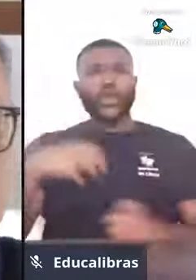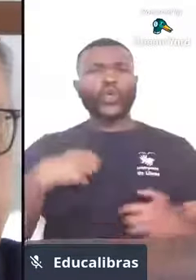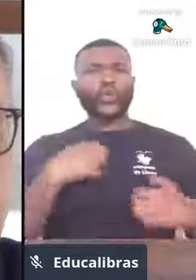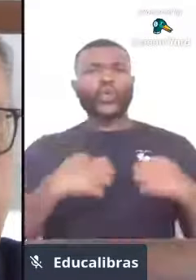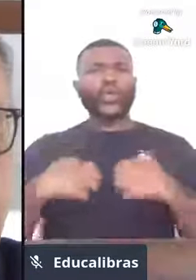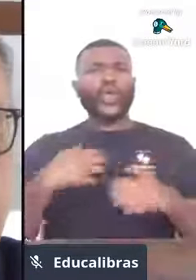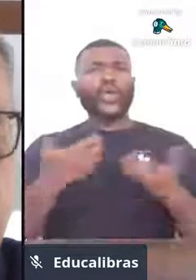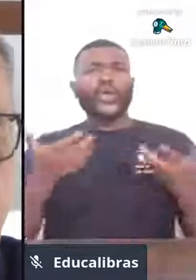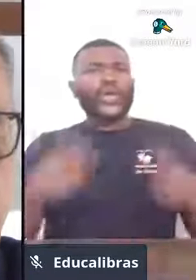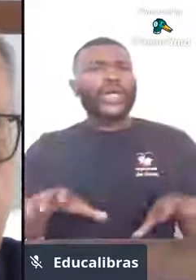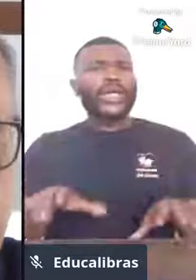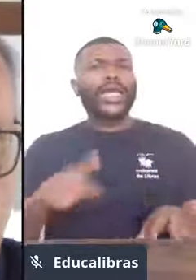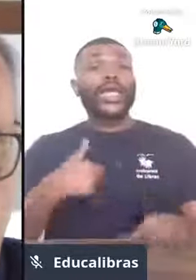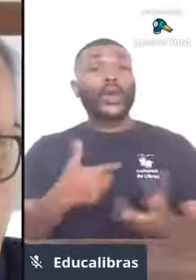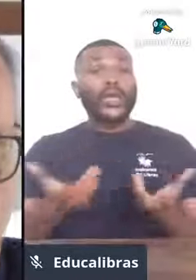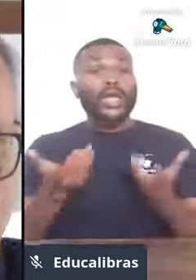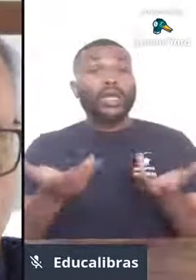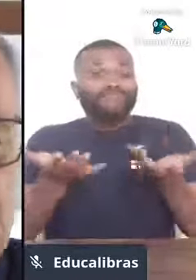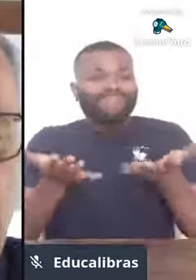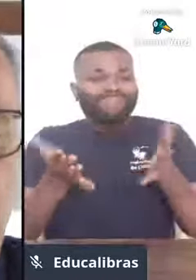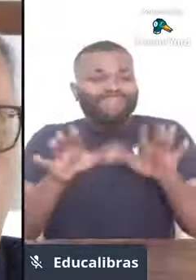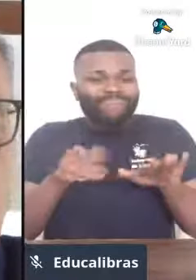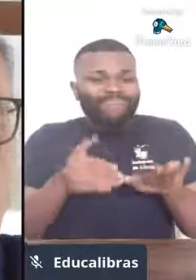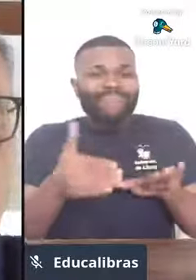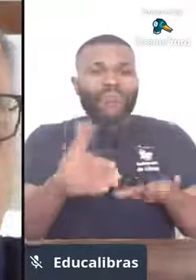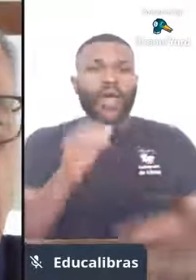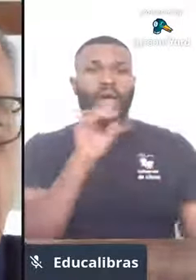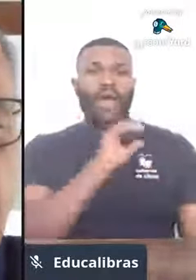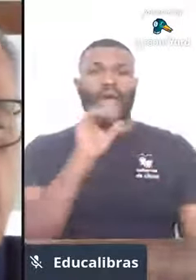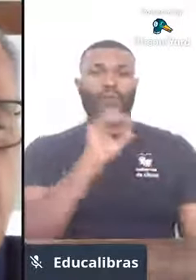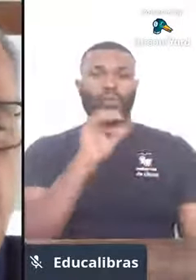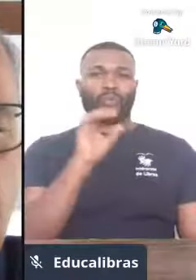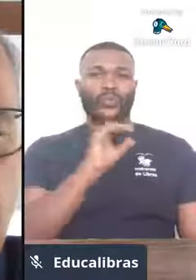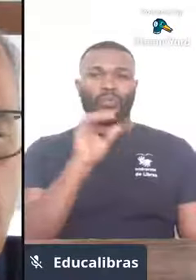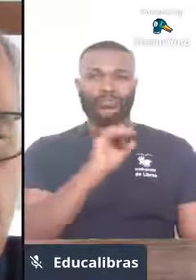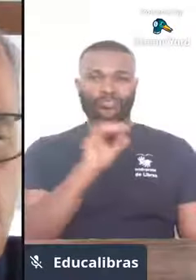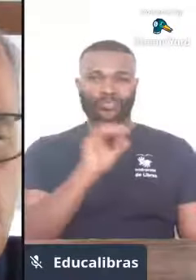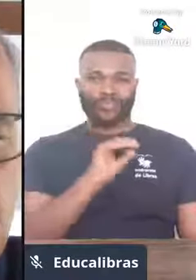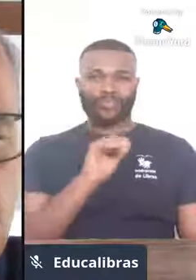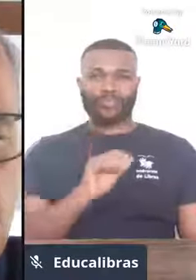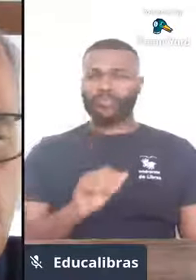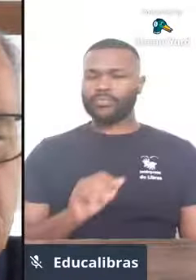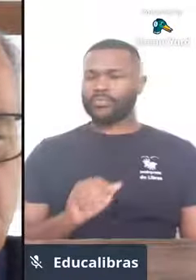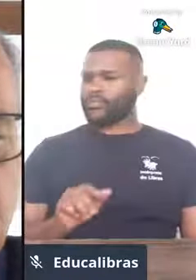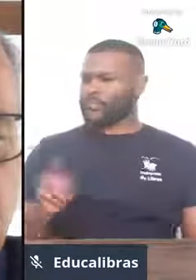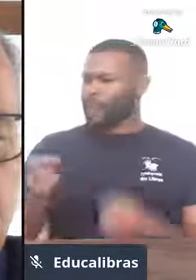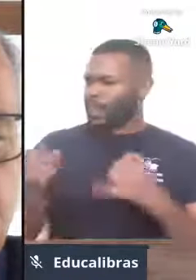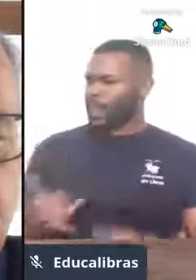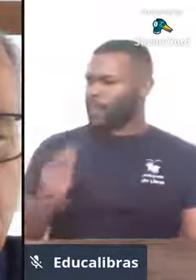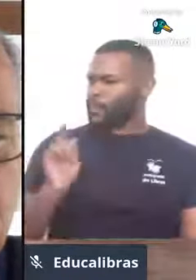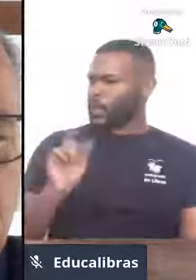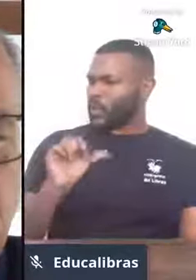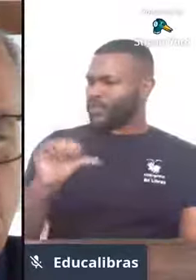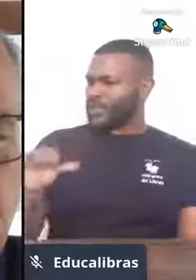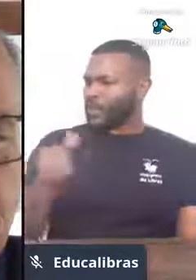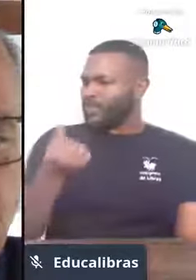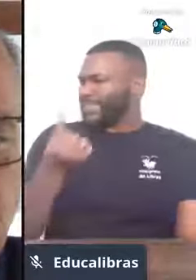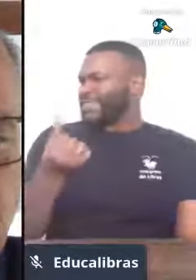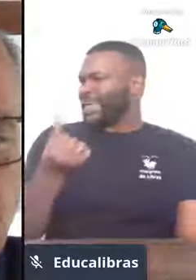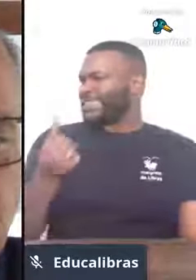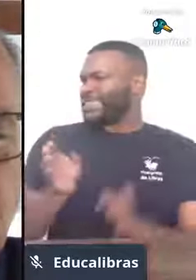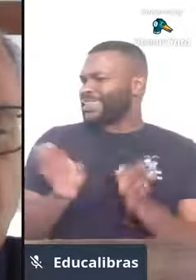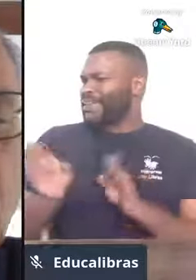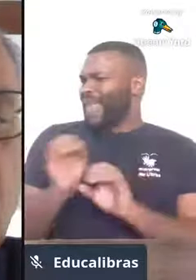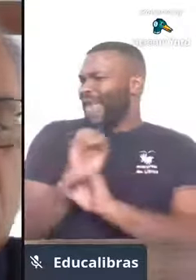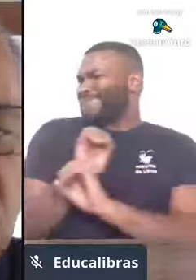pouco mais a inserção delas. E eu comecei... Em 96 era tudo zero acessibilidade,